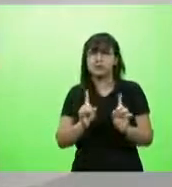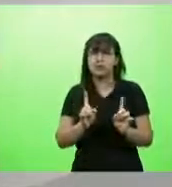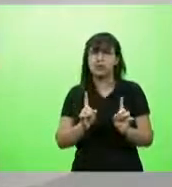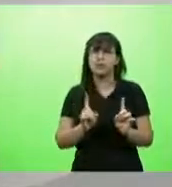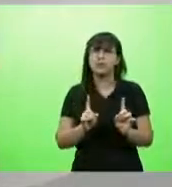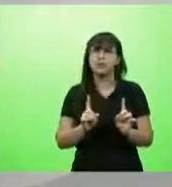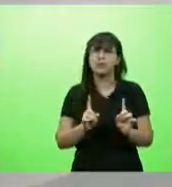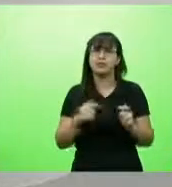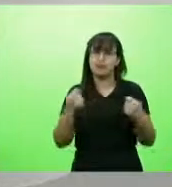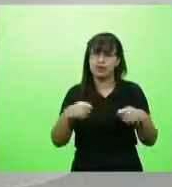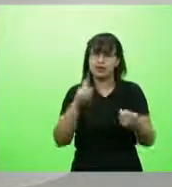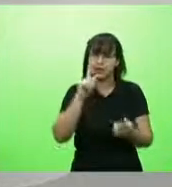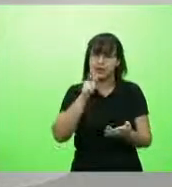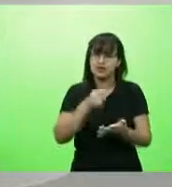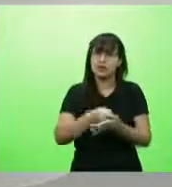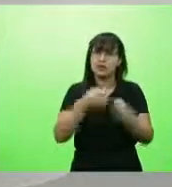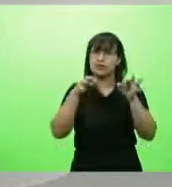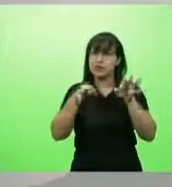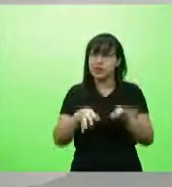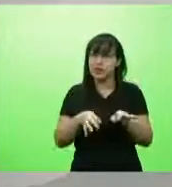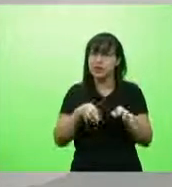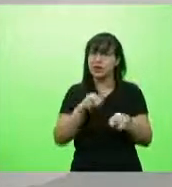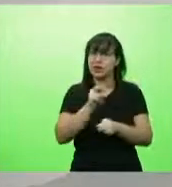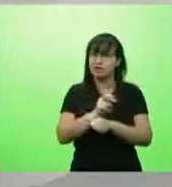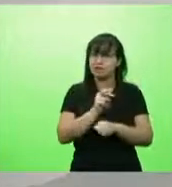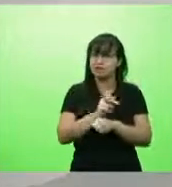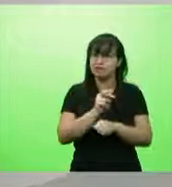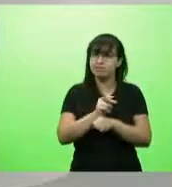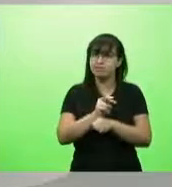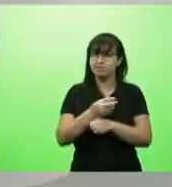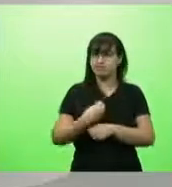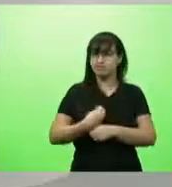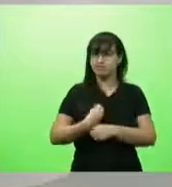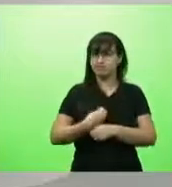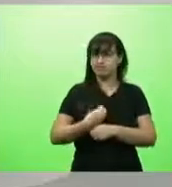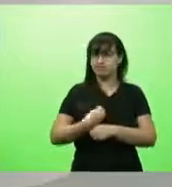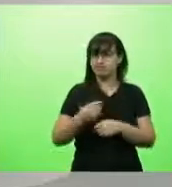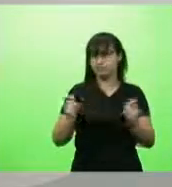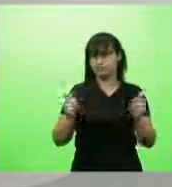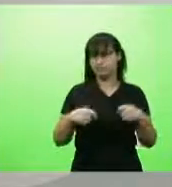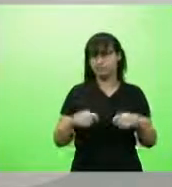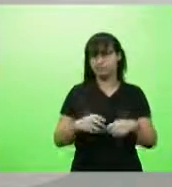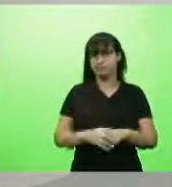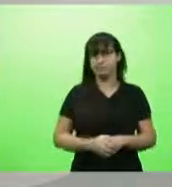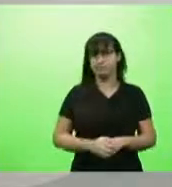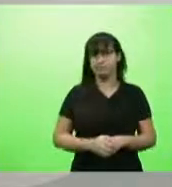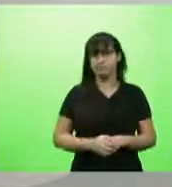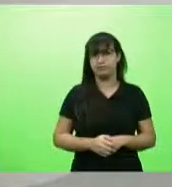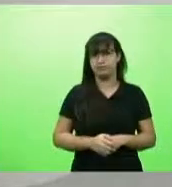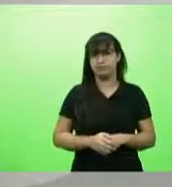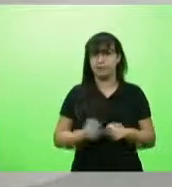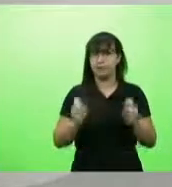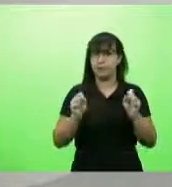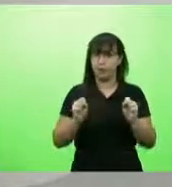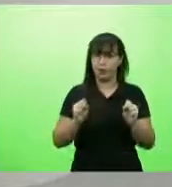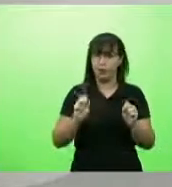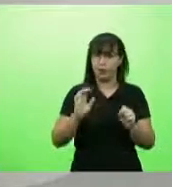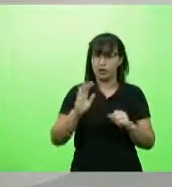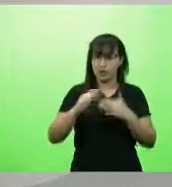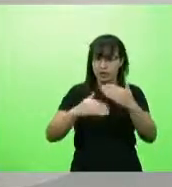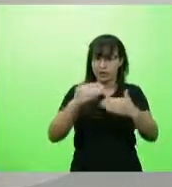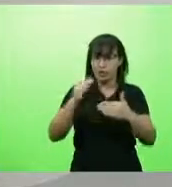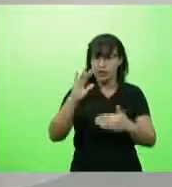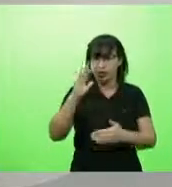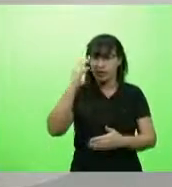assertivas para a proteção da vida, mas que realmente funcionem, possam trazer algum